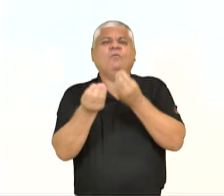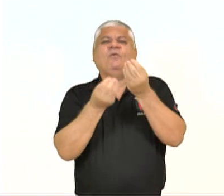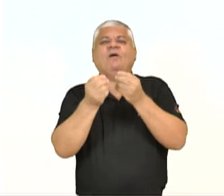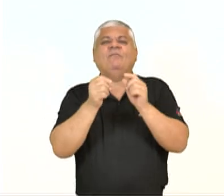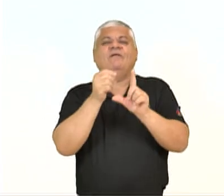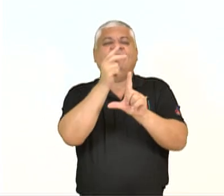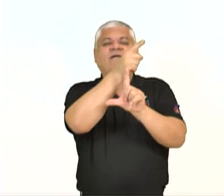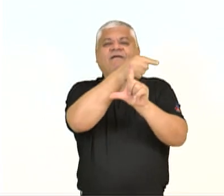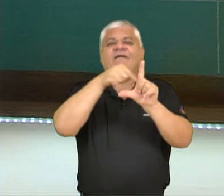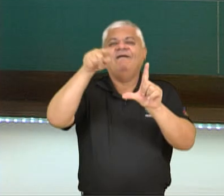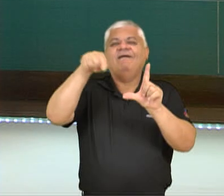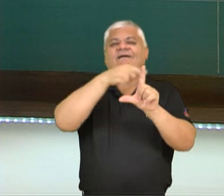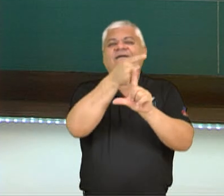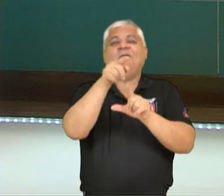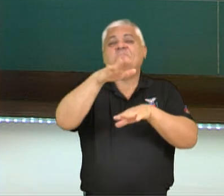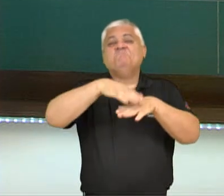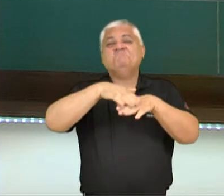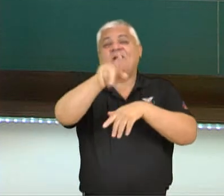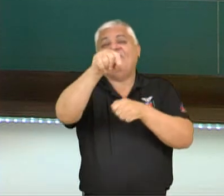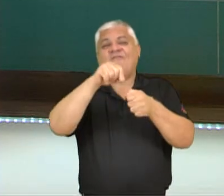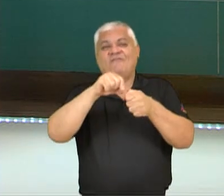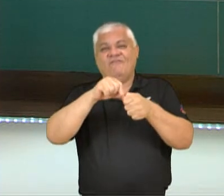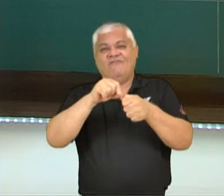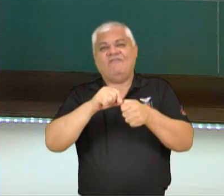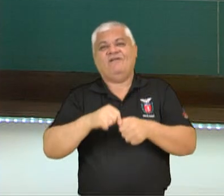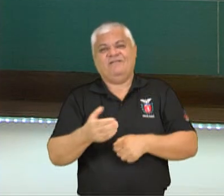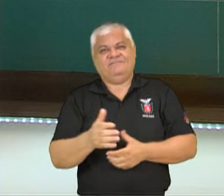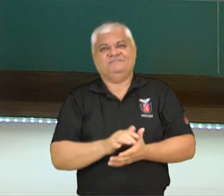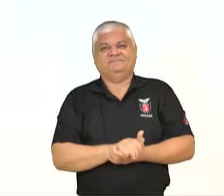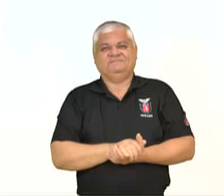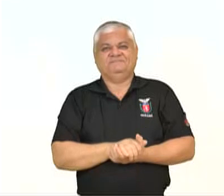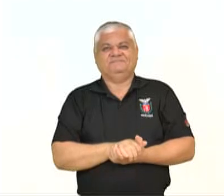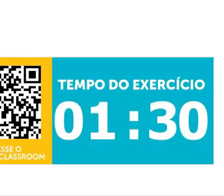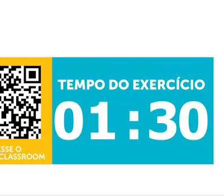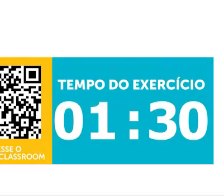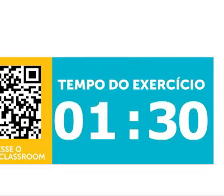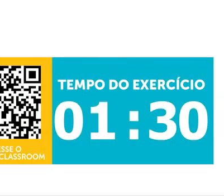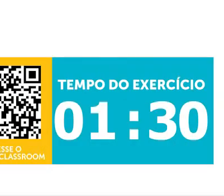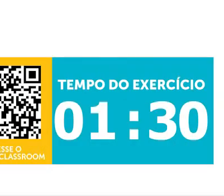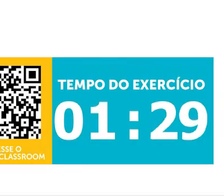as coordenadas do vértice dessa função, dessa parábola.